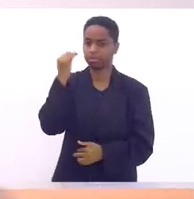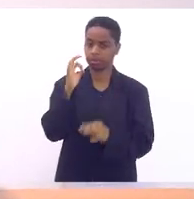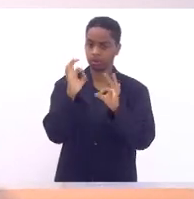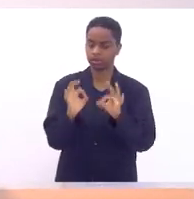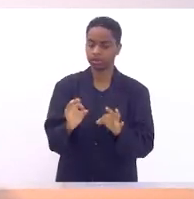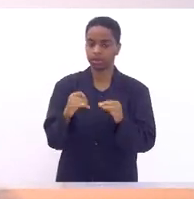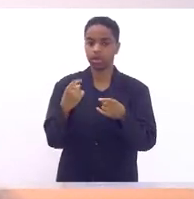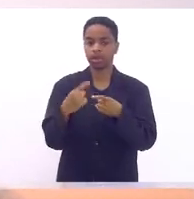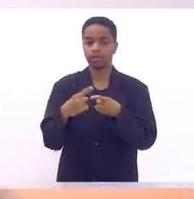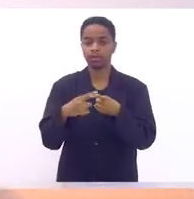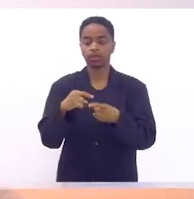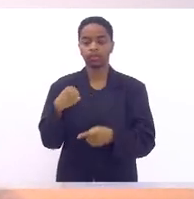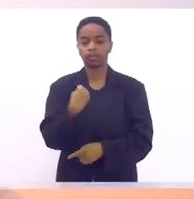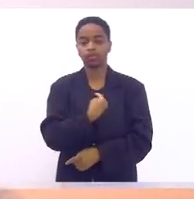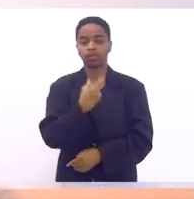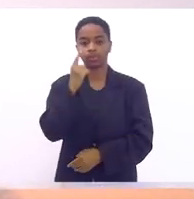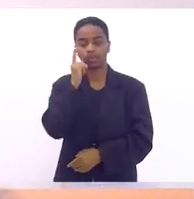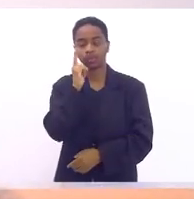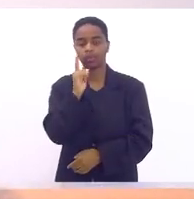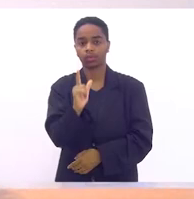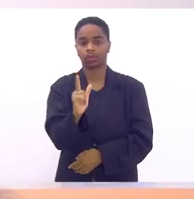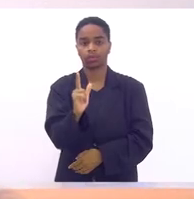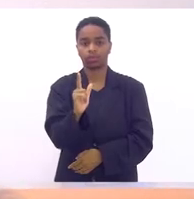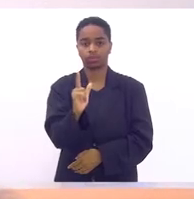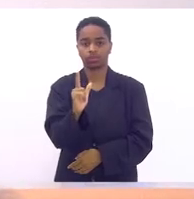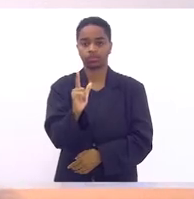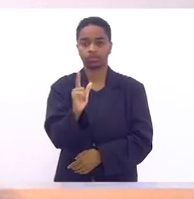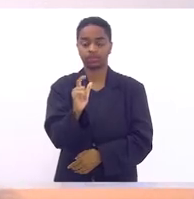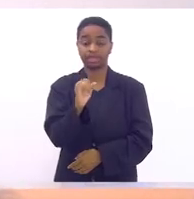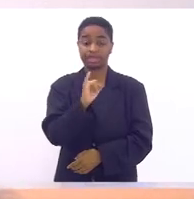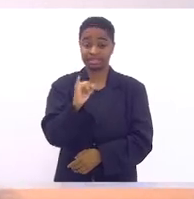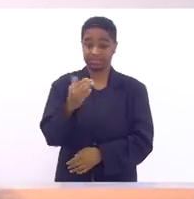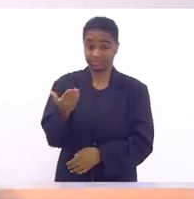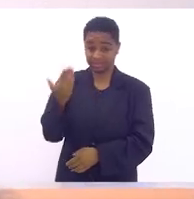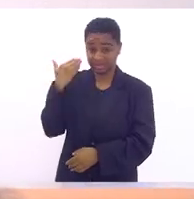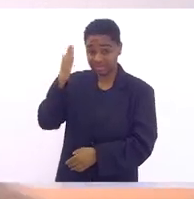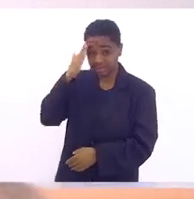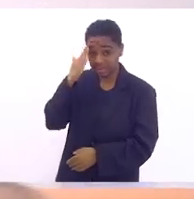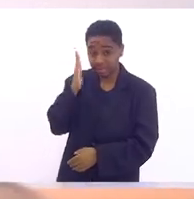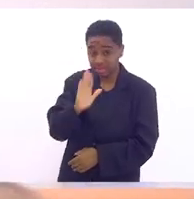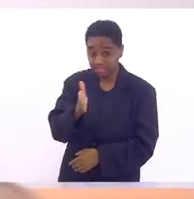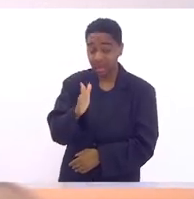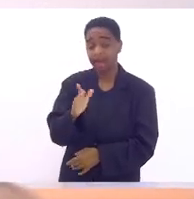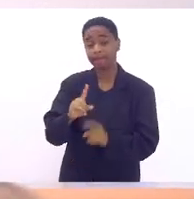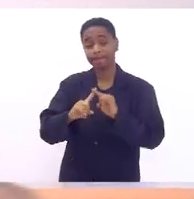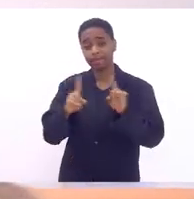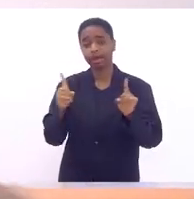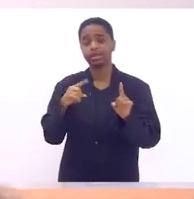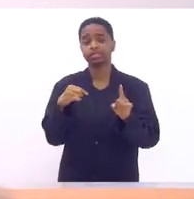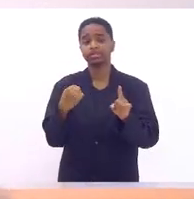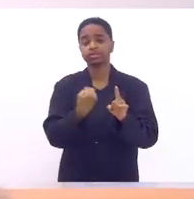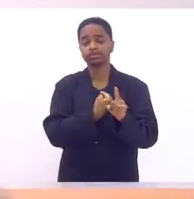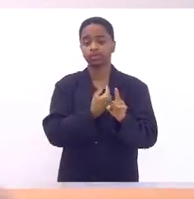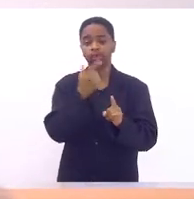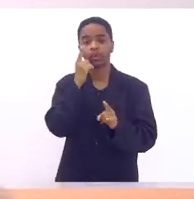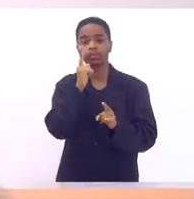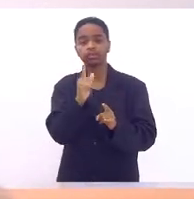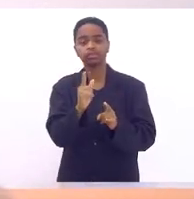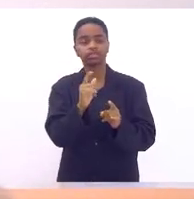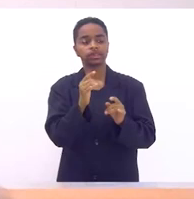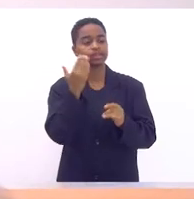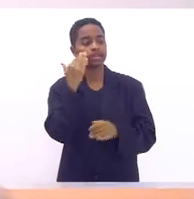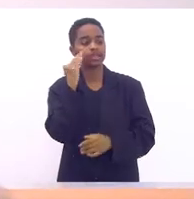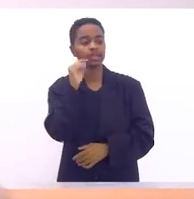porque a gente pode eh ter a se nós já sabíamos né Nós temos isso muito bem traduzido aqui é